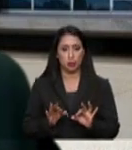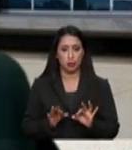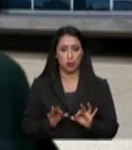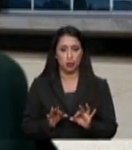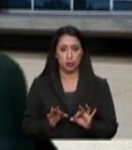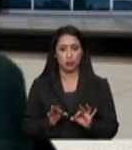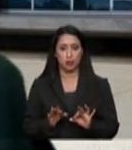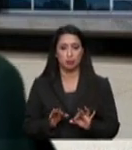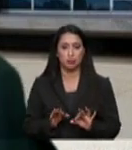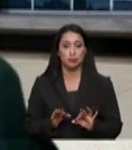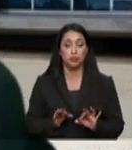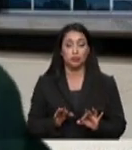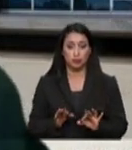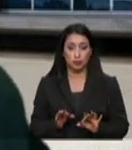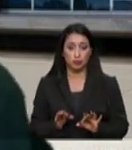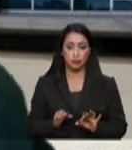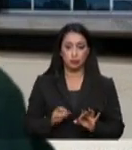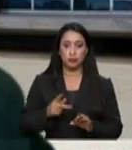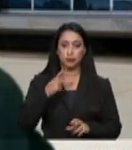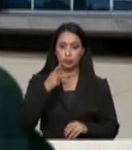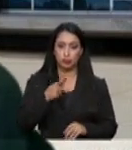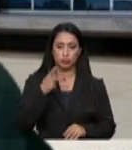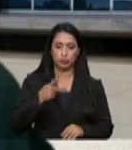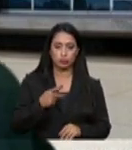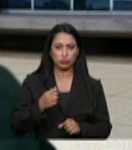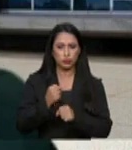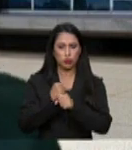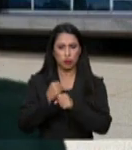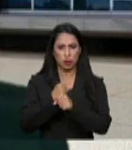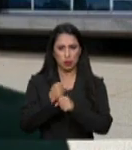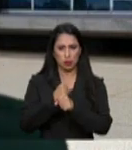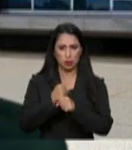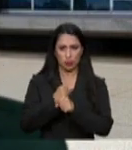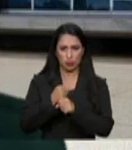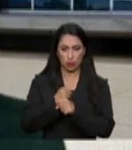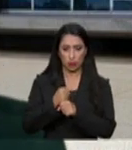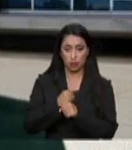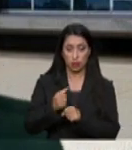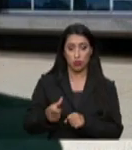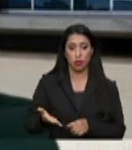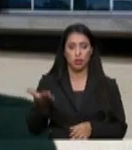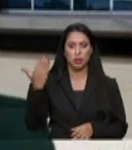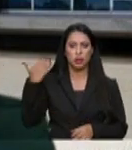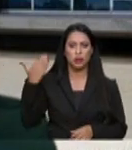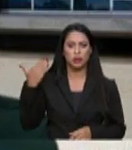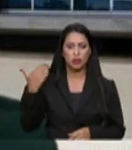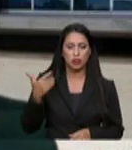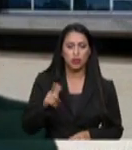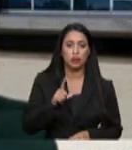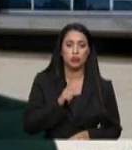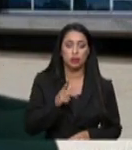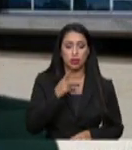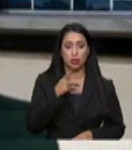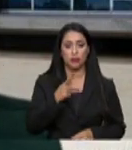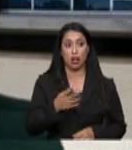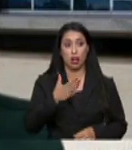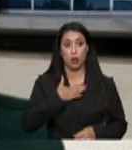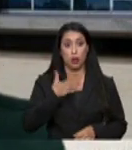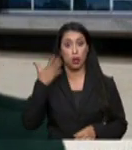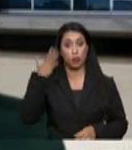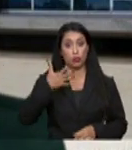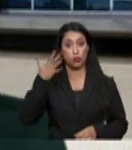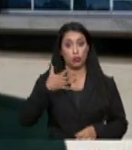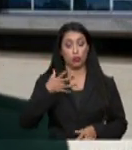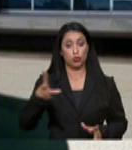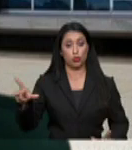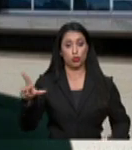canso e não me cansei de citar há muitos anos e inclusive esse P em meu